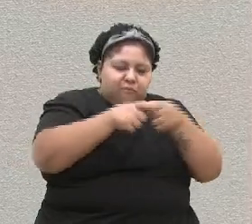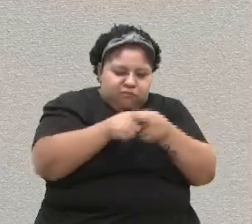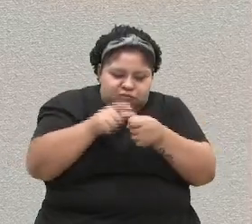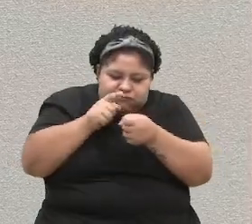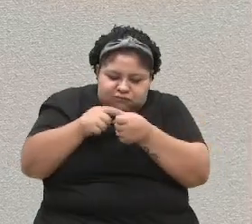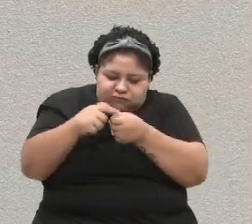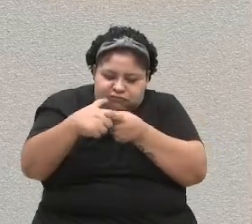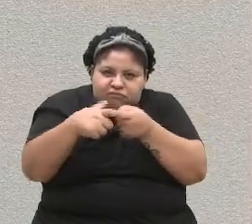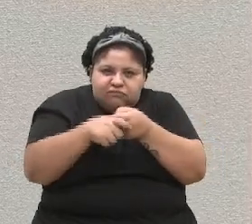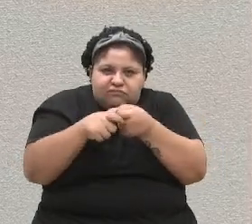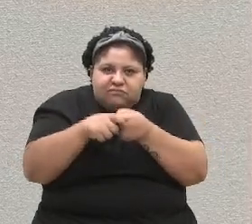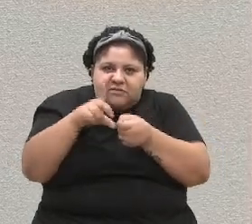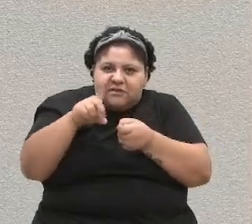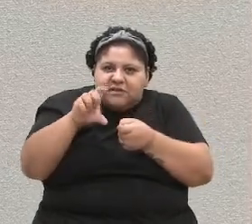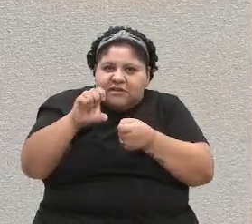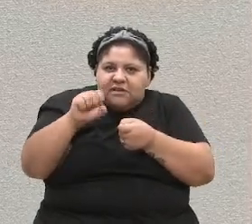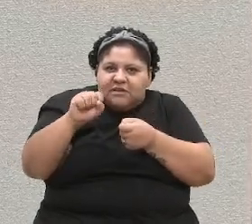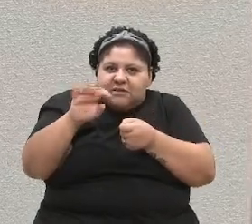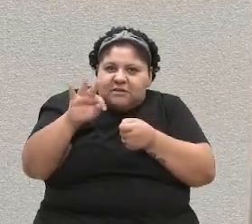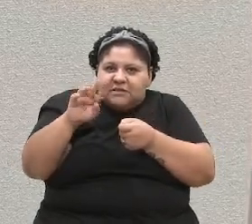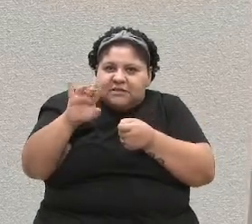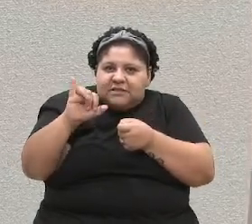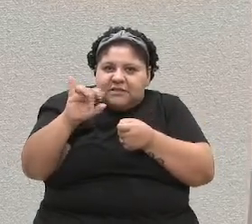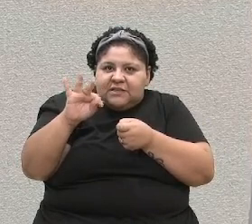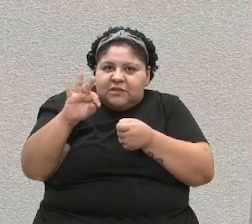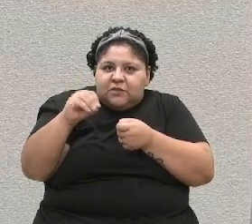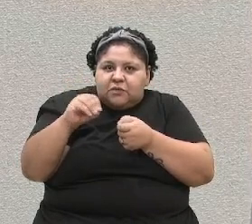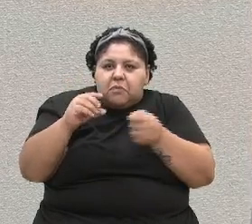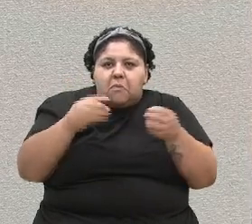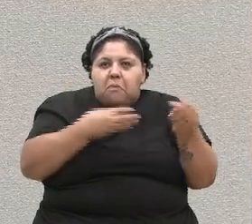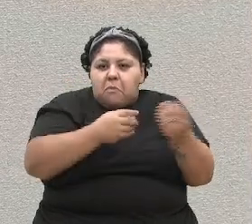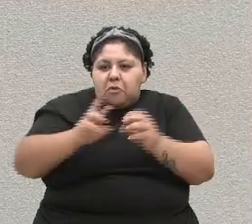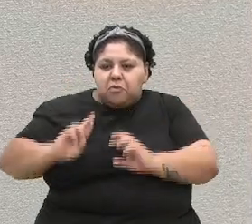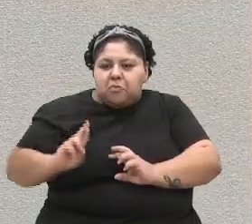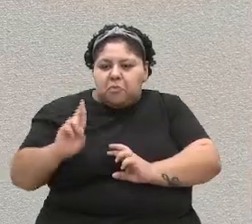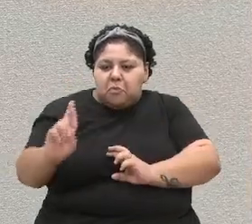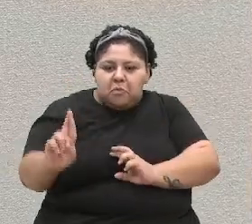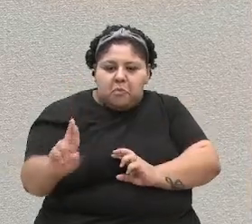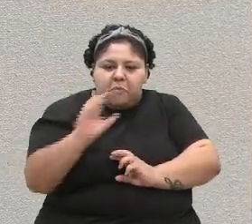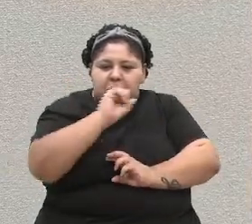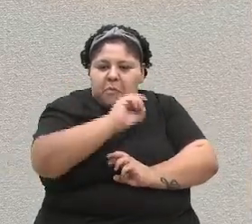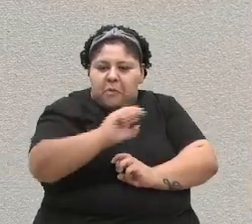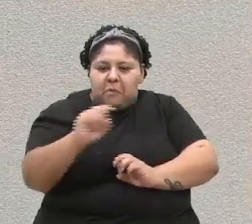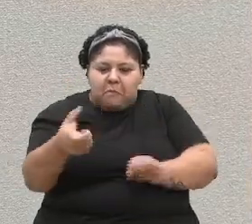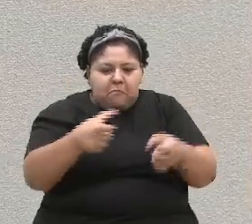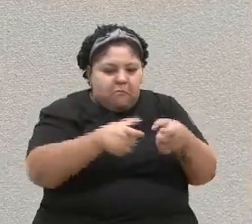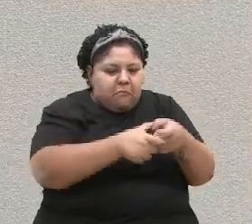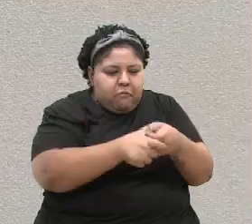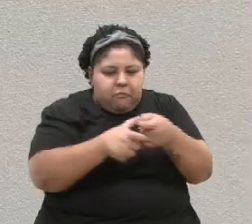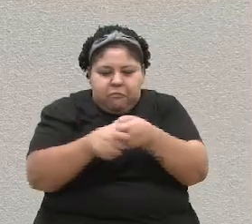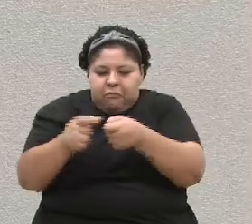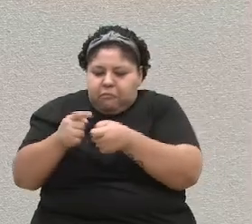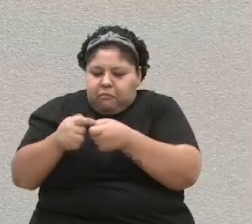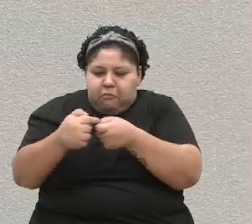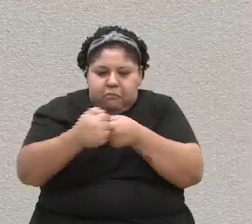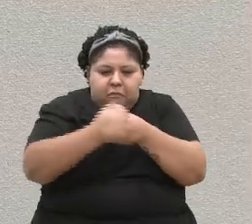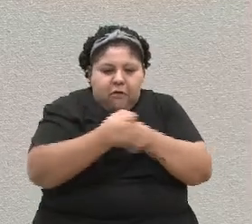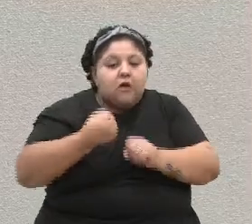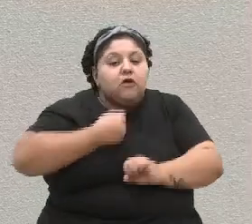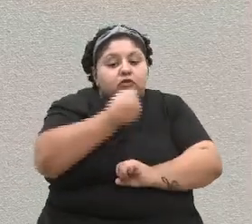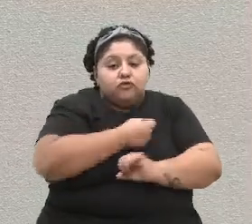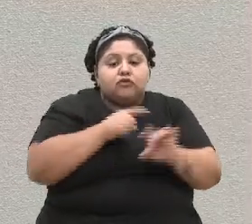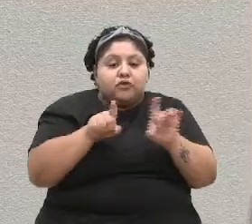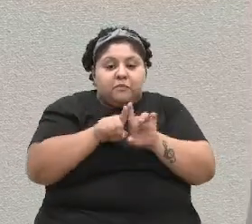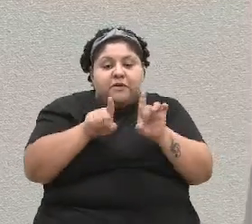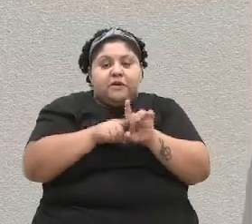Uva, muito bem representando os nossos distritos, né, a nossa terra. E os números também, como eu